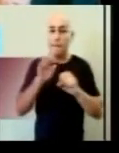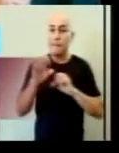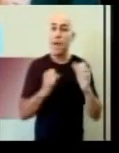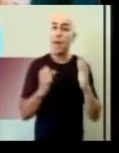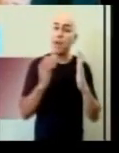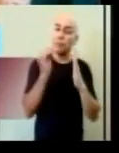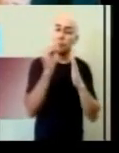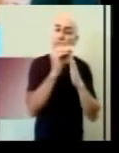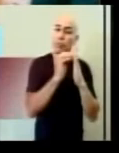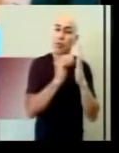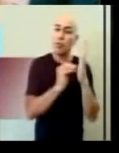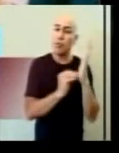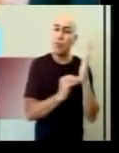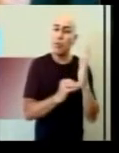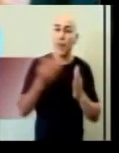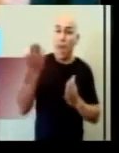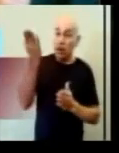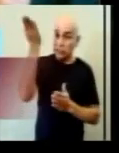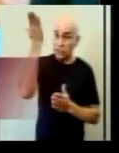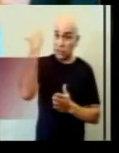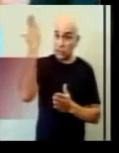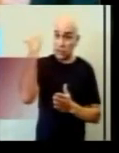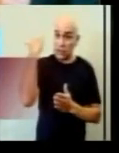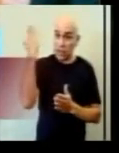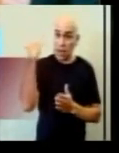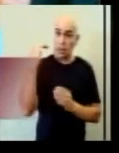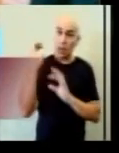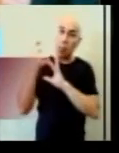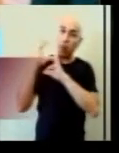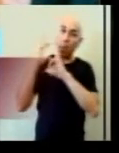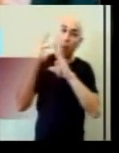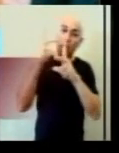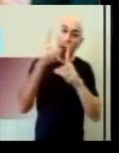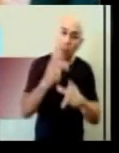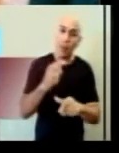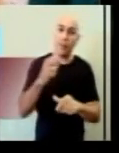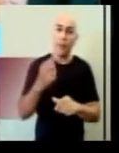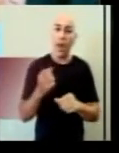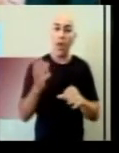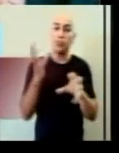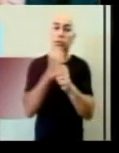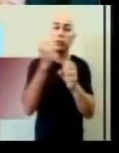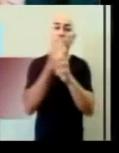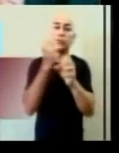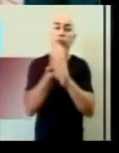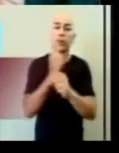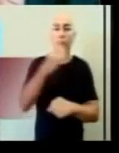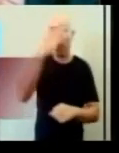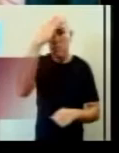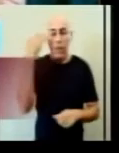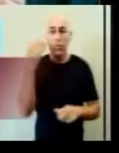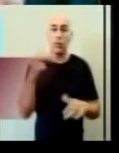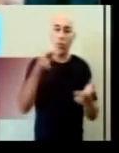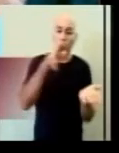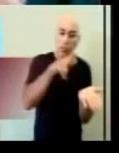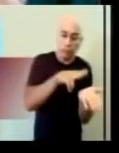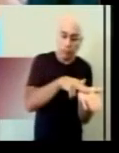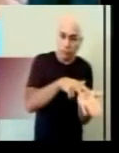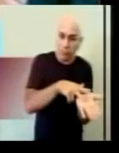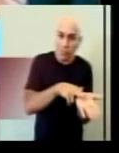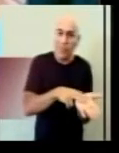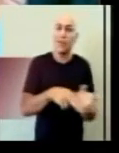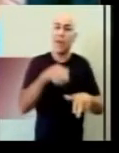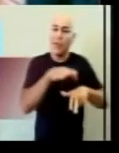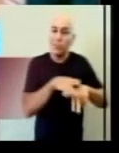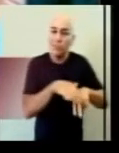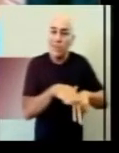daquele pico lá atrás. São pacientes que ficaram internados, estão internados e vão ficar internados por